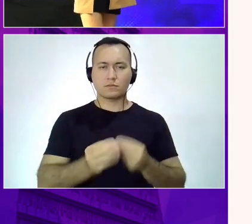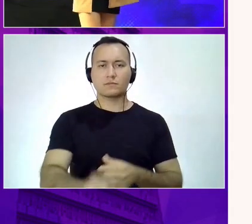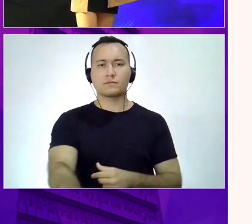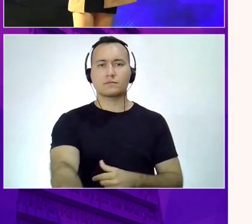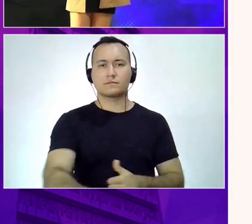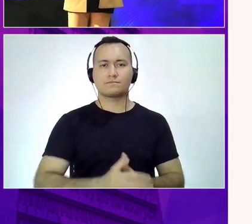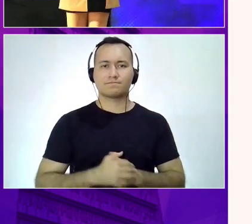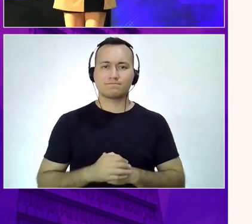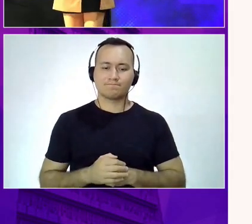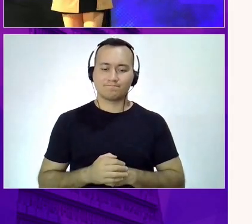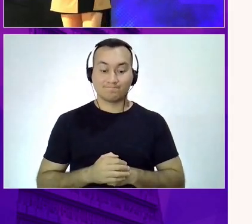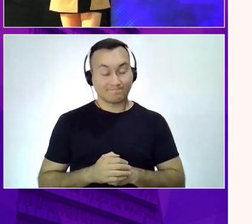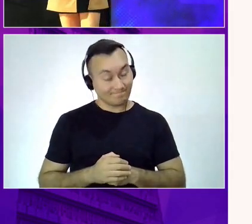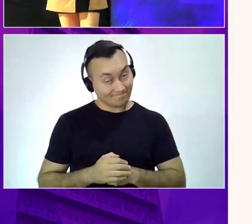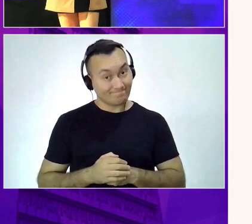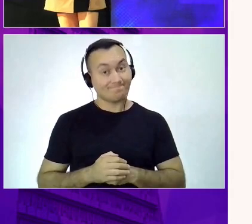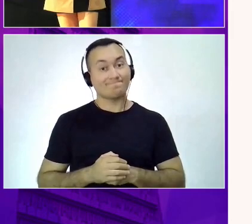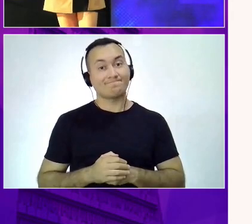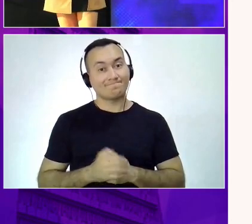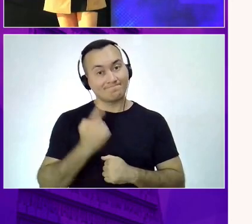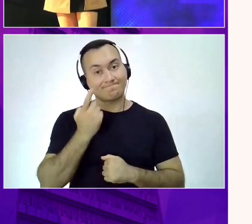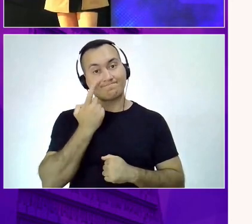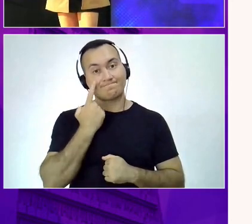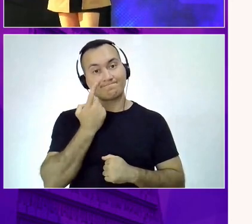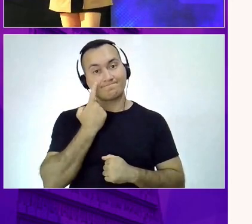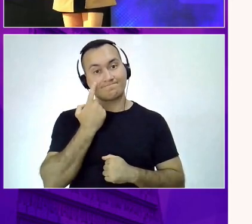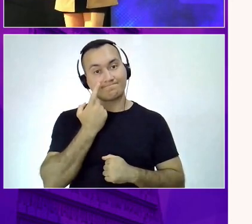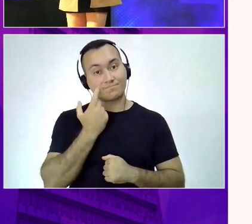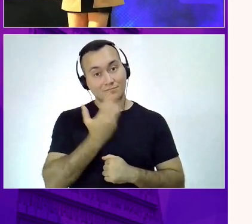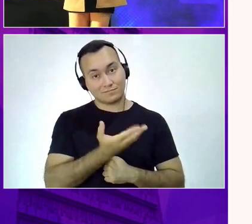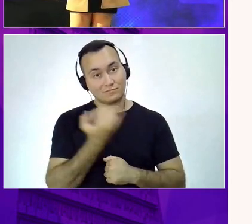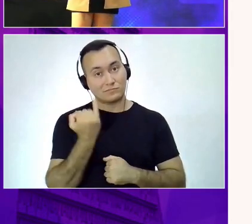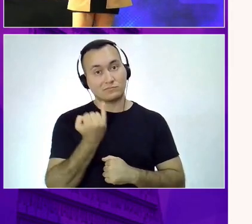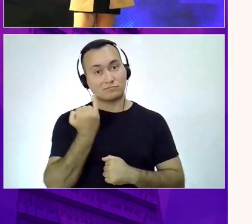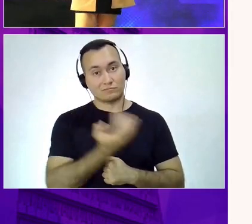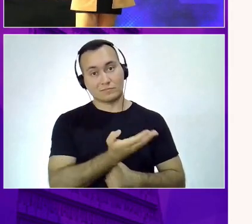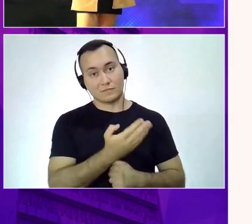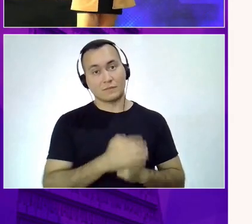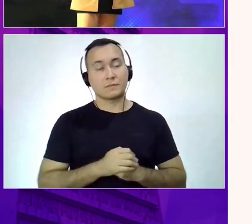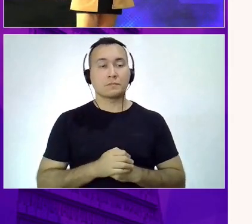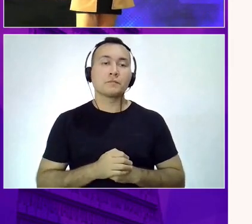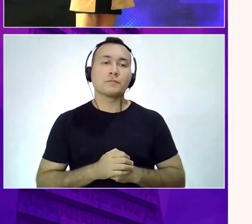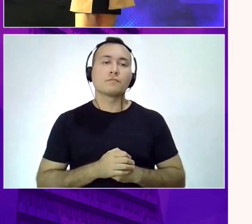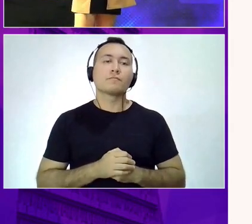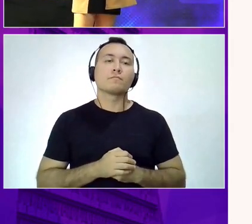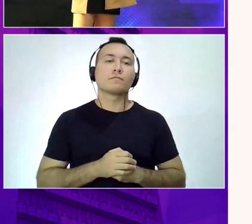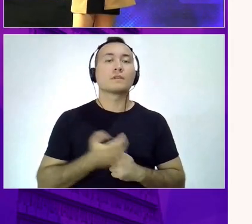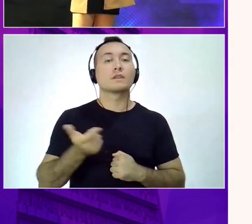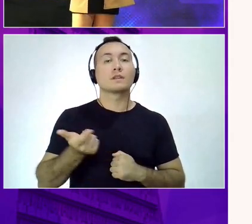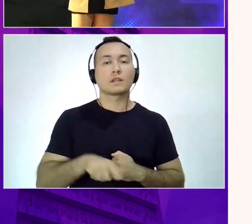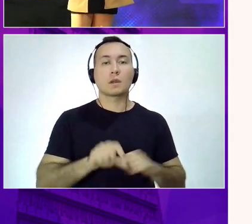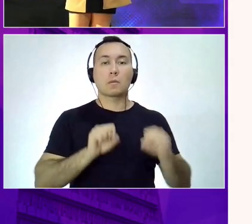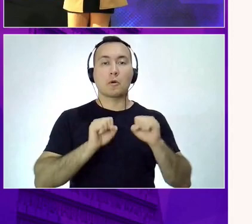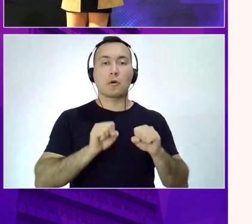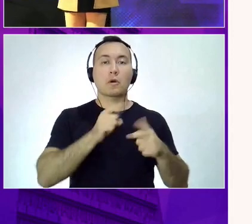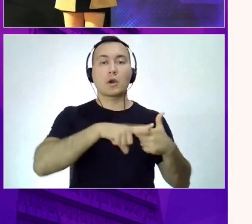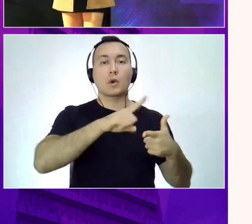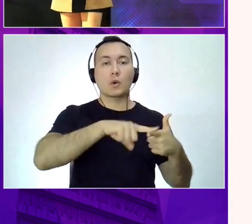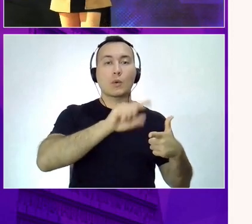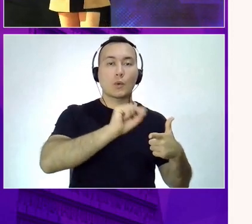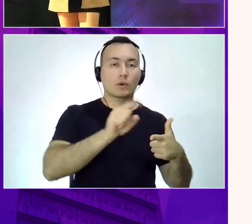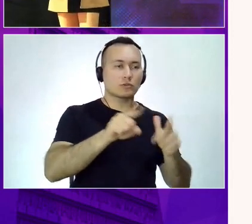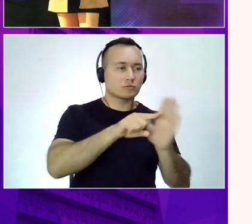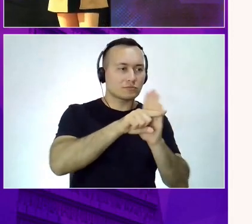eu vou estender um pouco esse conceito. A gente pode ter problema de pontos de exploração, a gente pode ter problema de gerenciamento